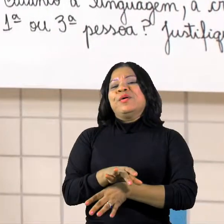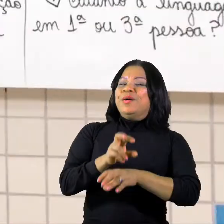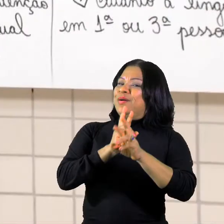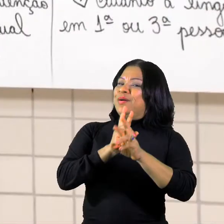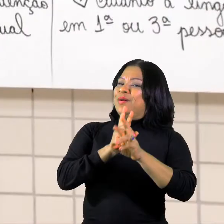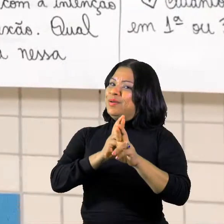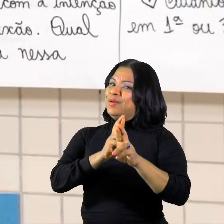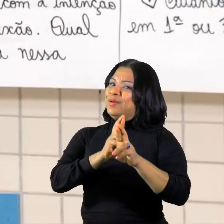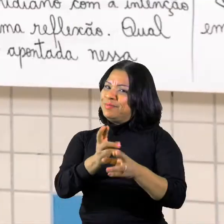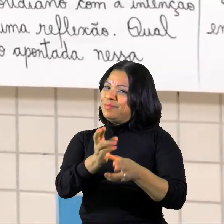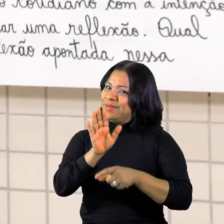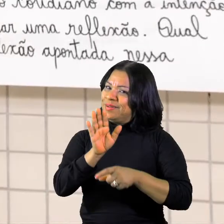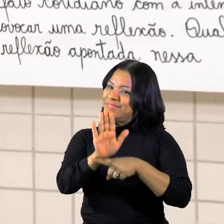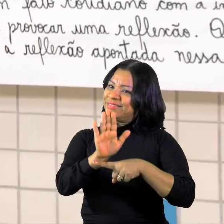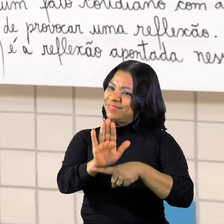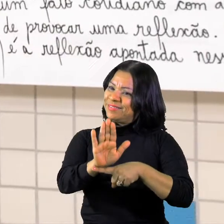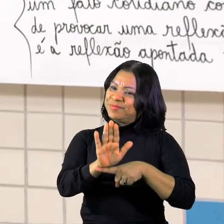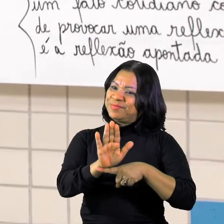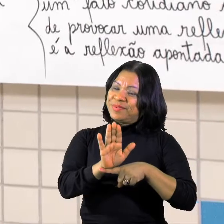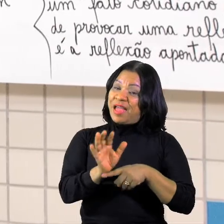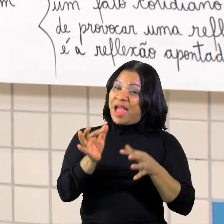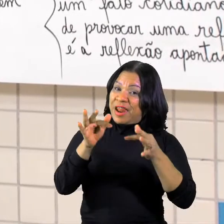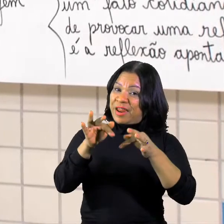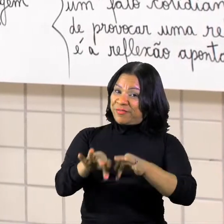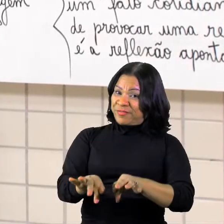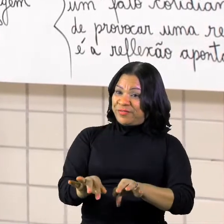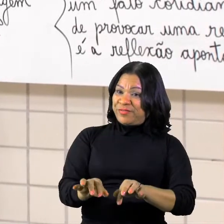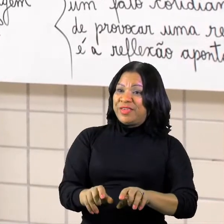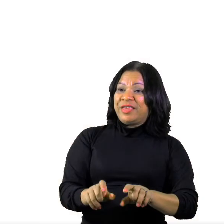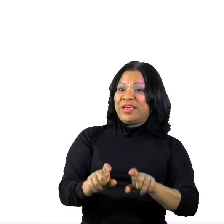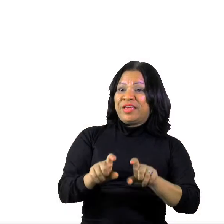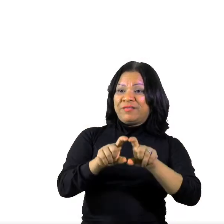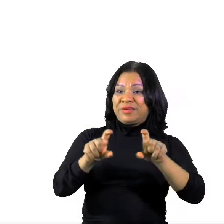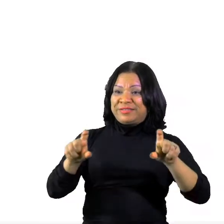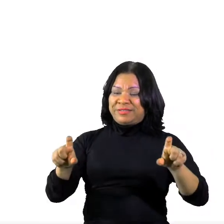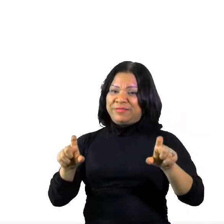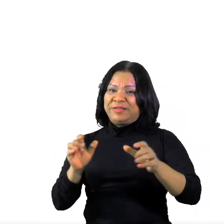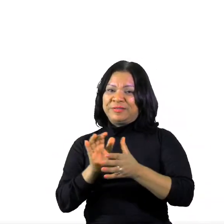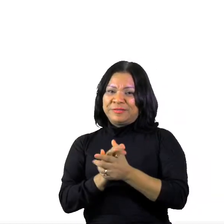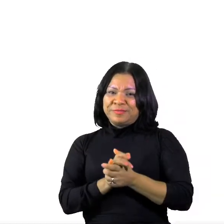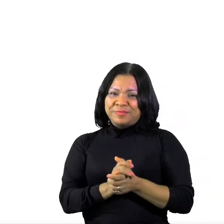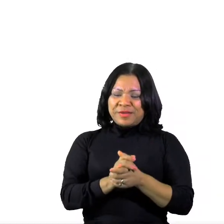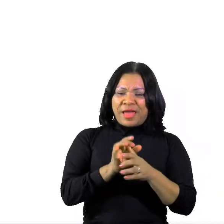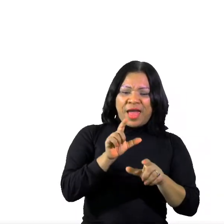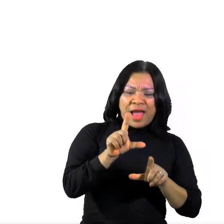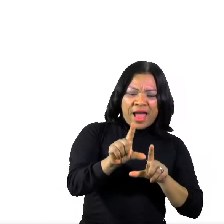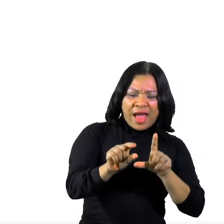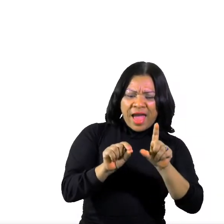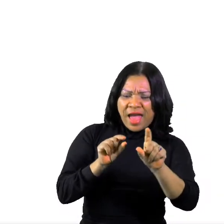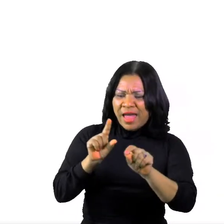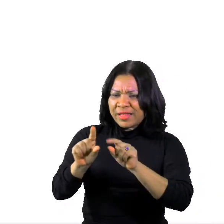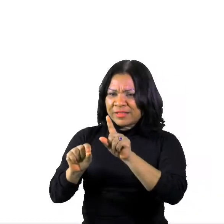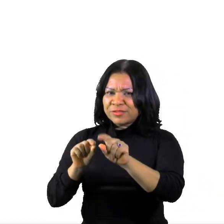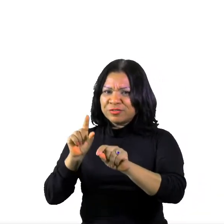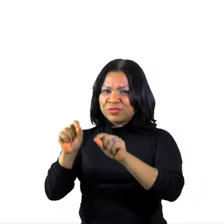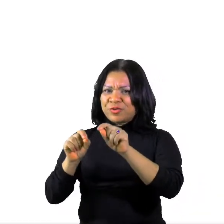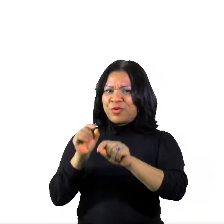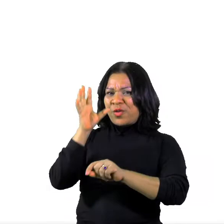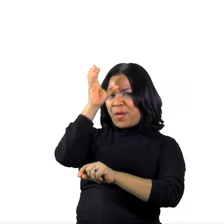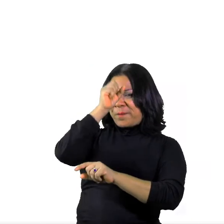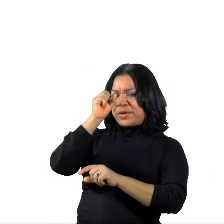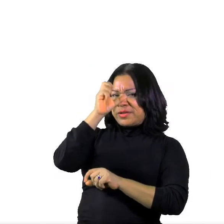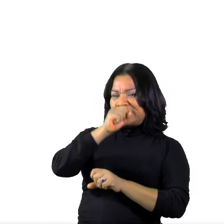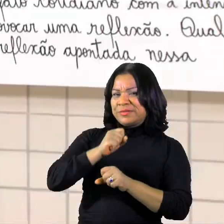Fiquem aqui com essa frase final. Cada escolha é uma oportunidade, cada queda um aprendizado, cada